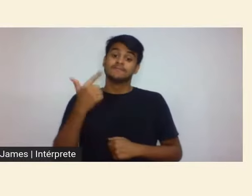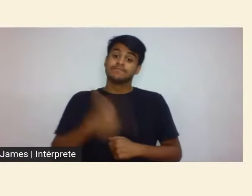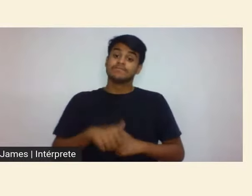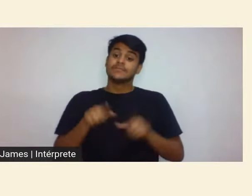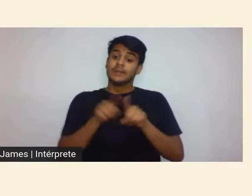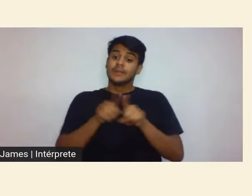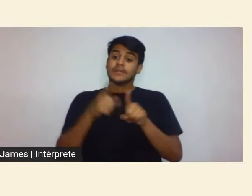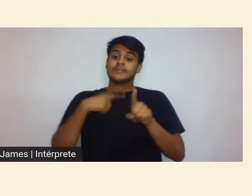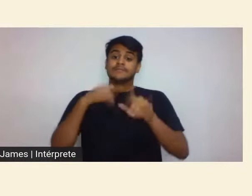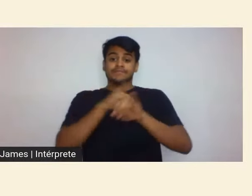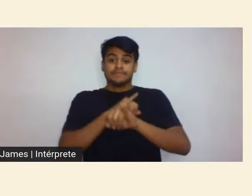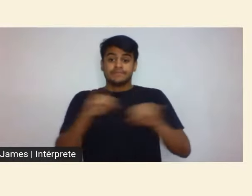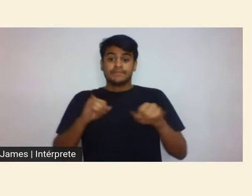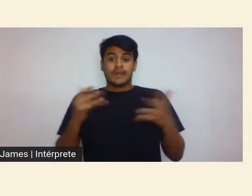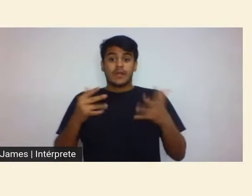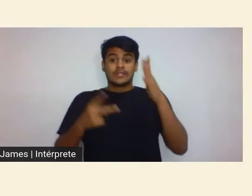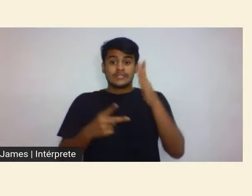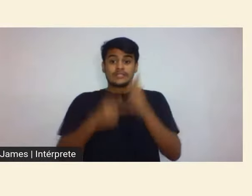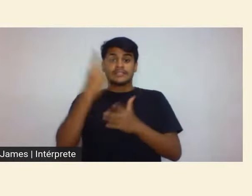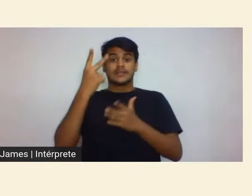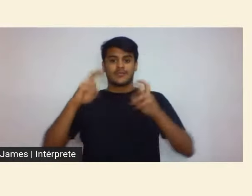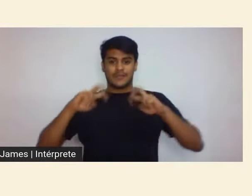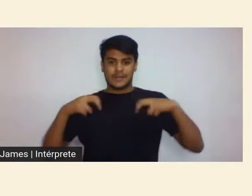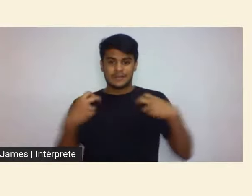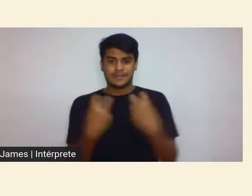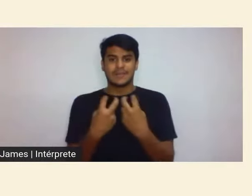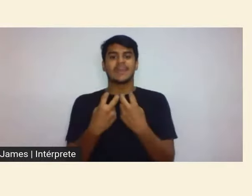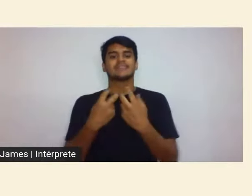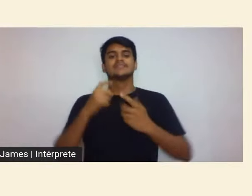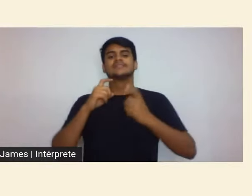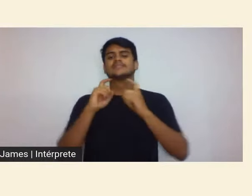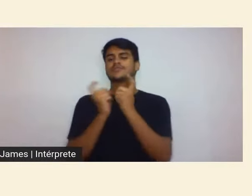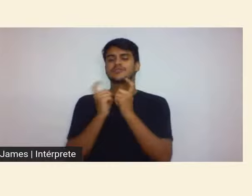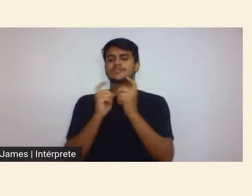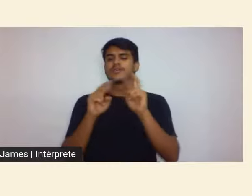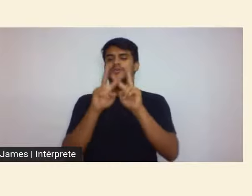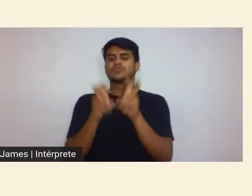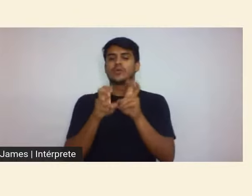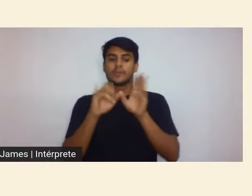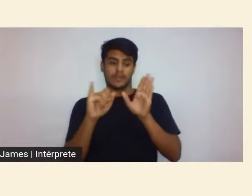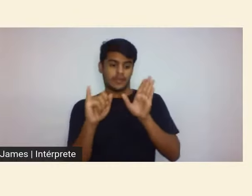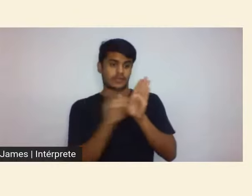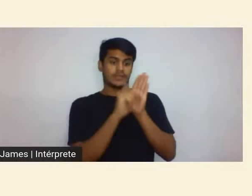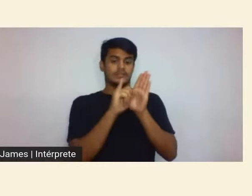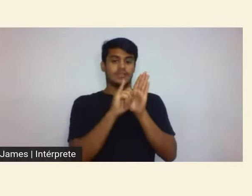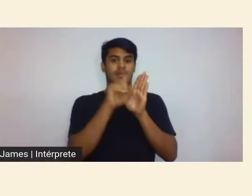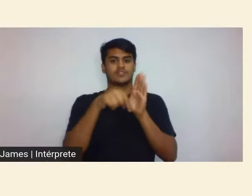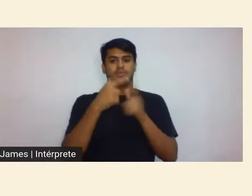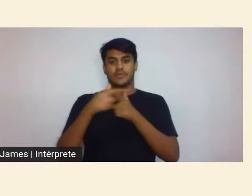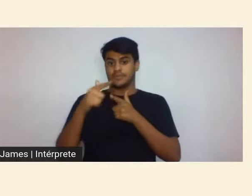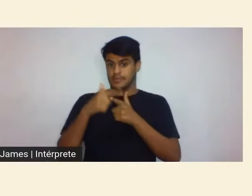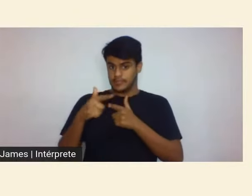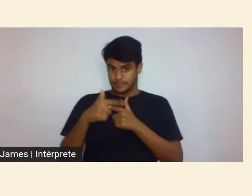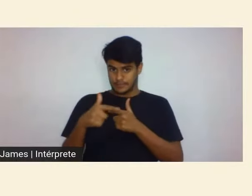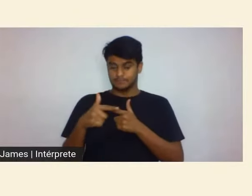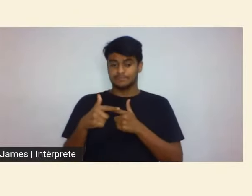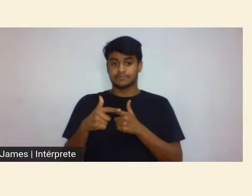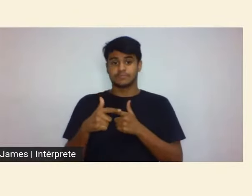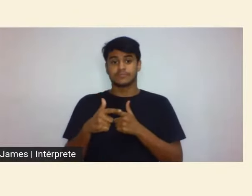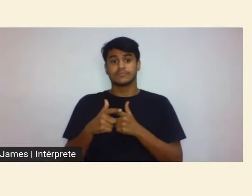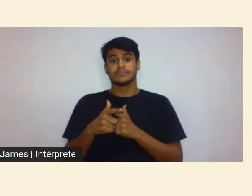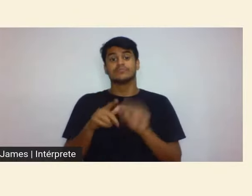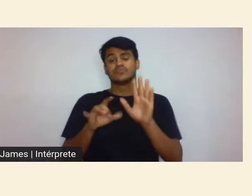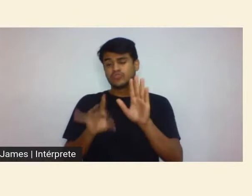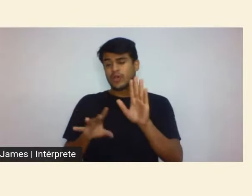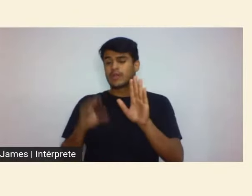então, essa segunda mesa da discussão dedicada à identidade como problema. Só deixando um